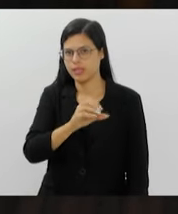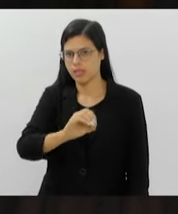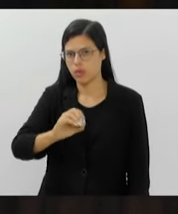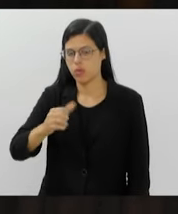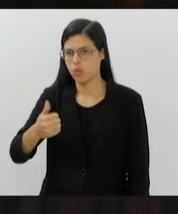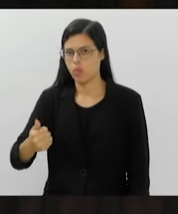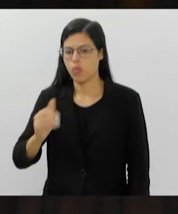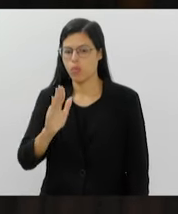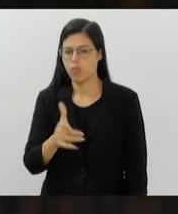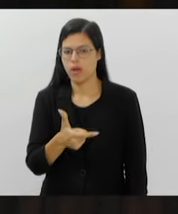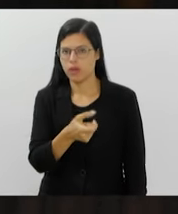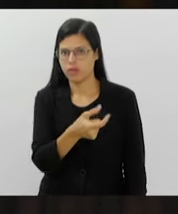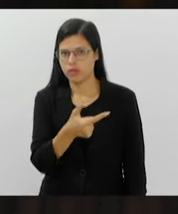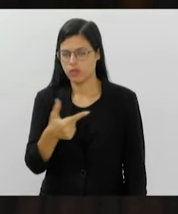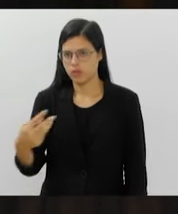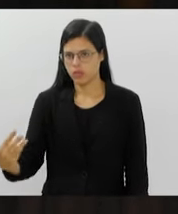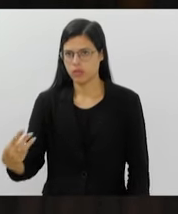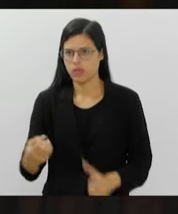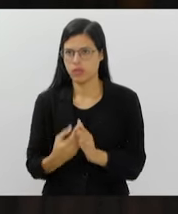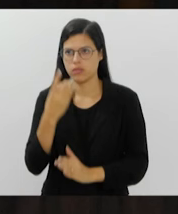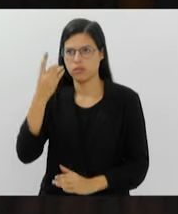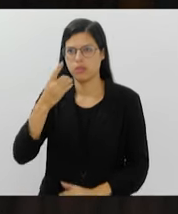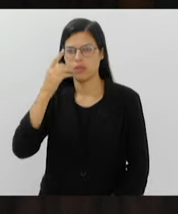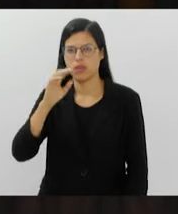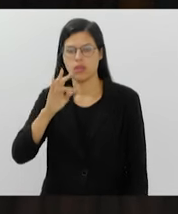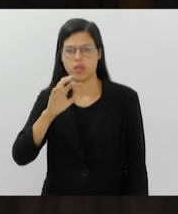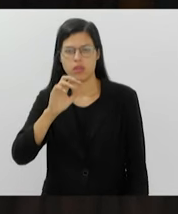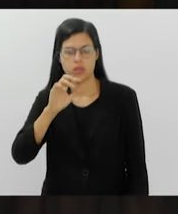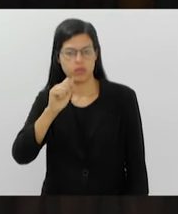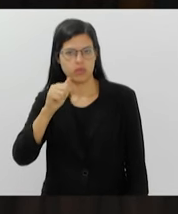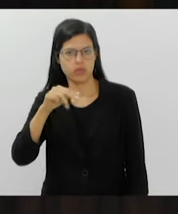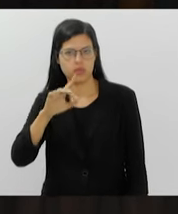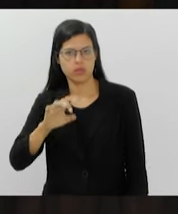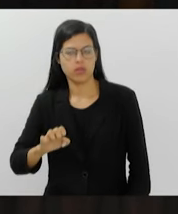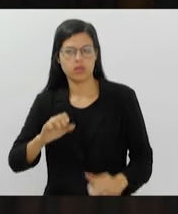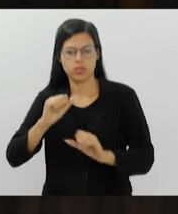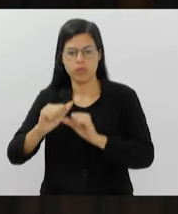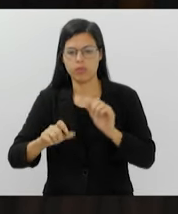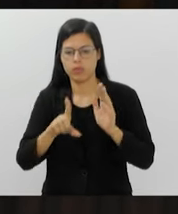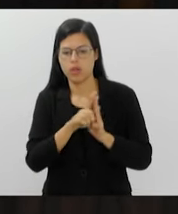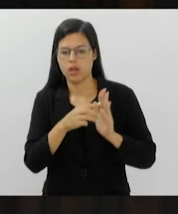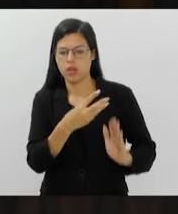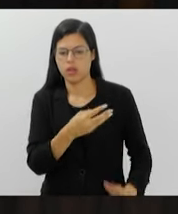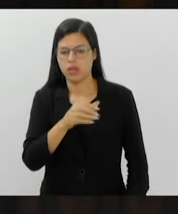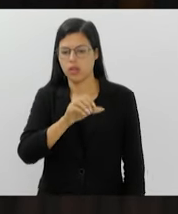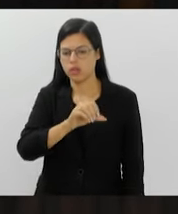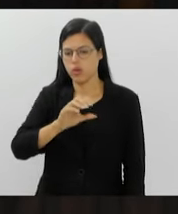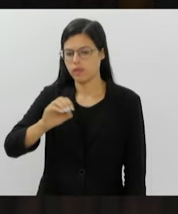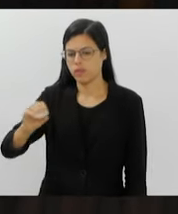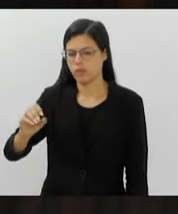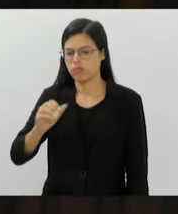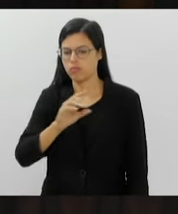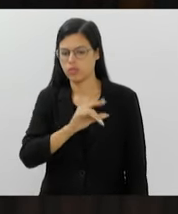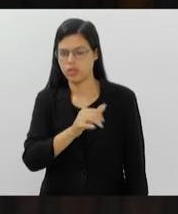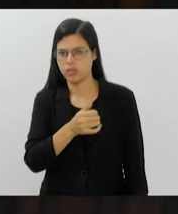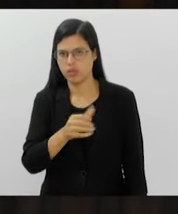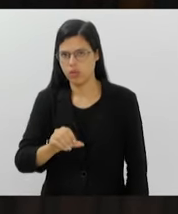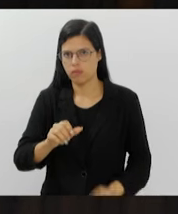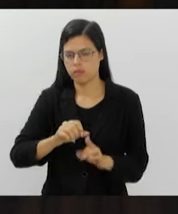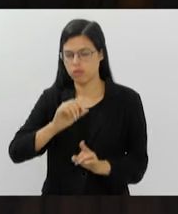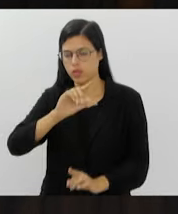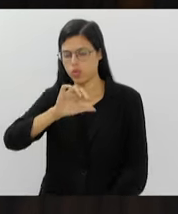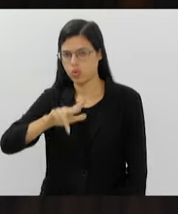de 2023, de autoria do deputado Tandy Vieira, que altera a lei número 3900, de 19 de julho de